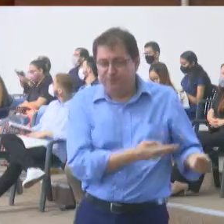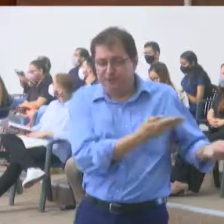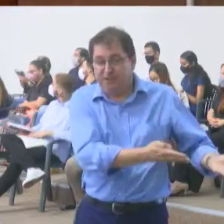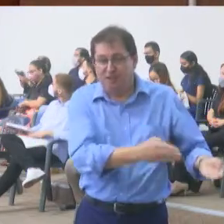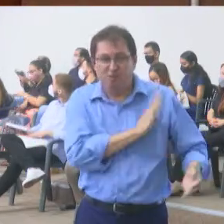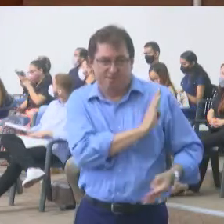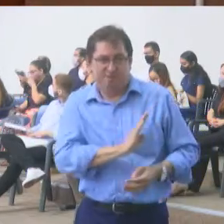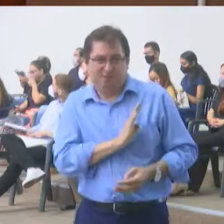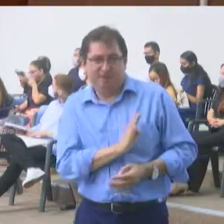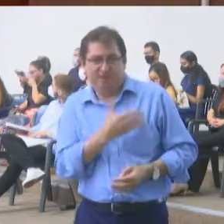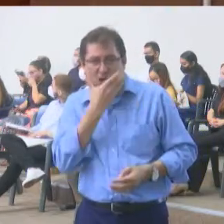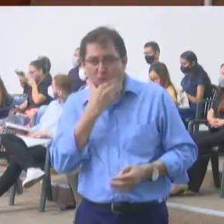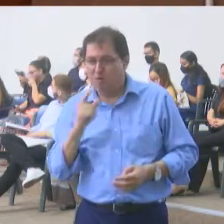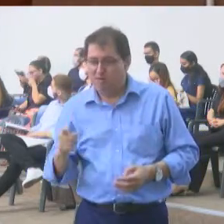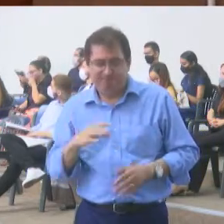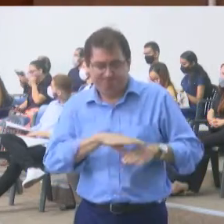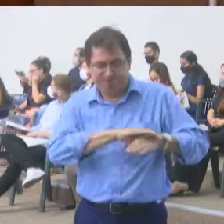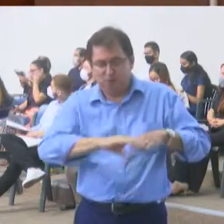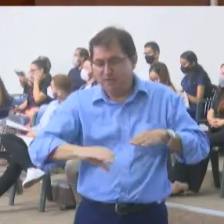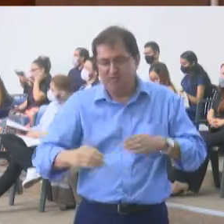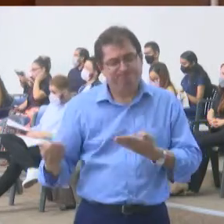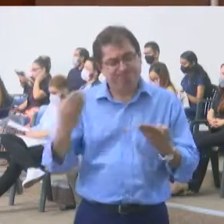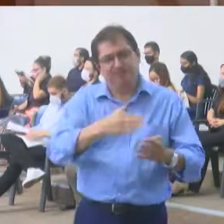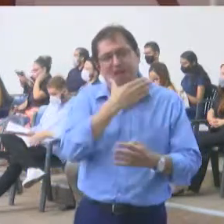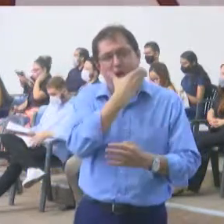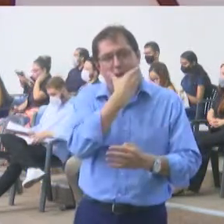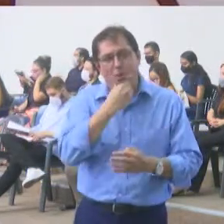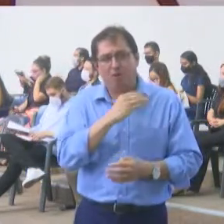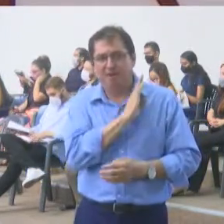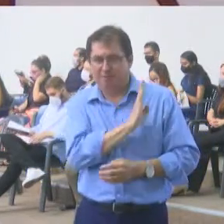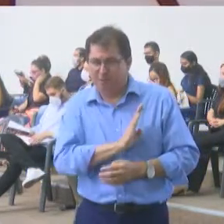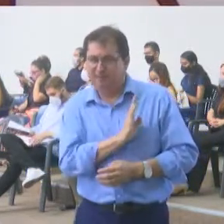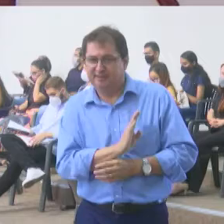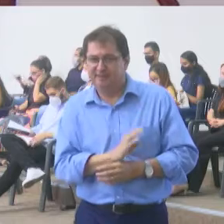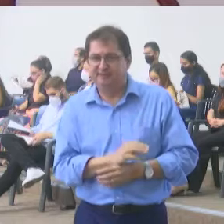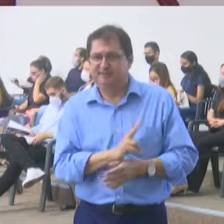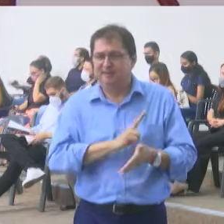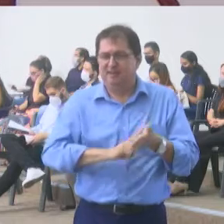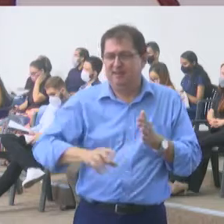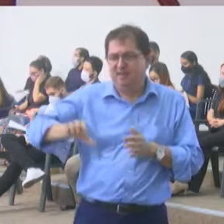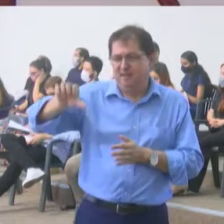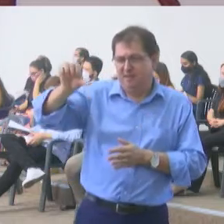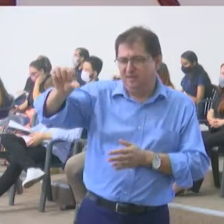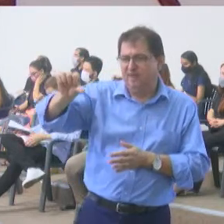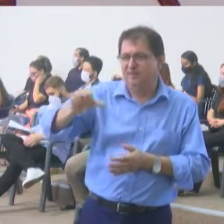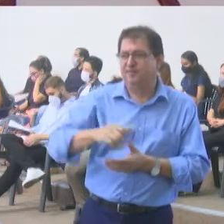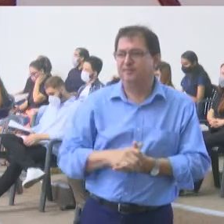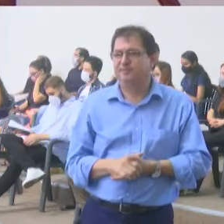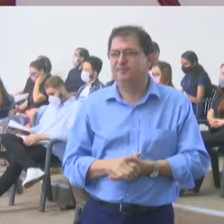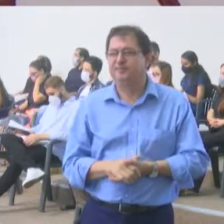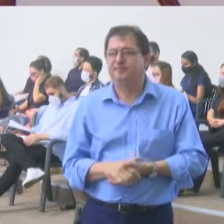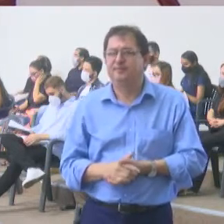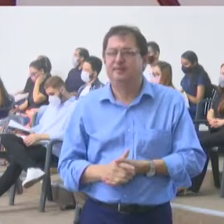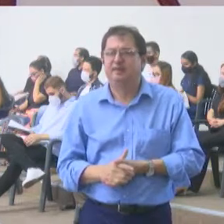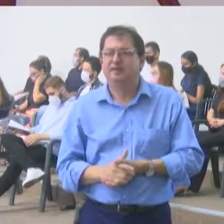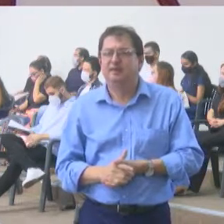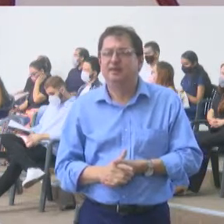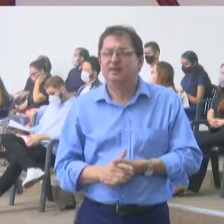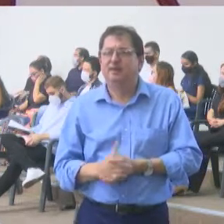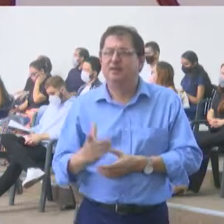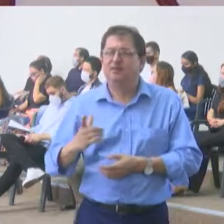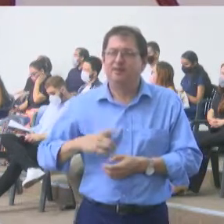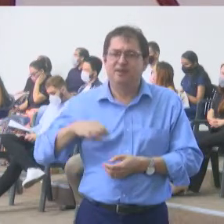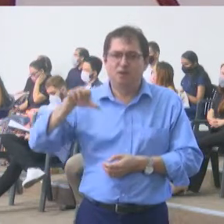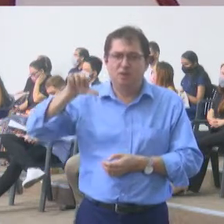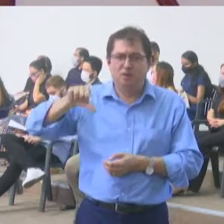tirou o calçado. Confirmando aquele momento. Escute, versículo 9 para frente, nós temos as últimas, versículo 9 e